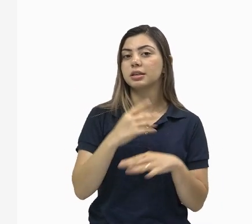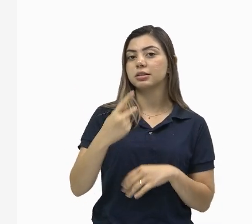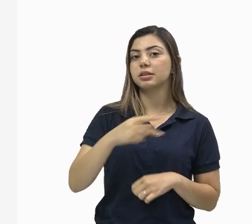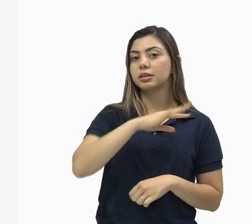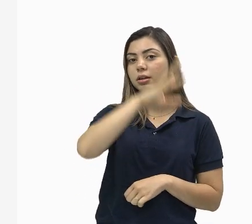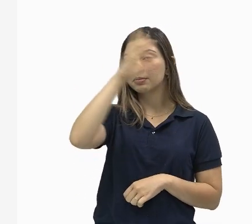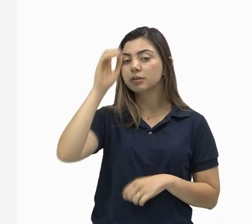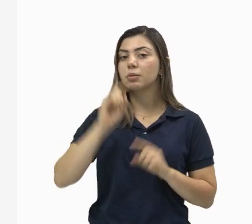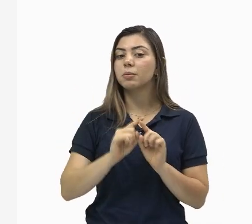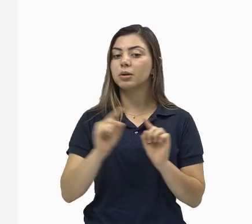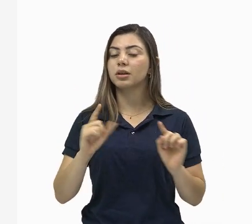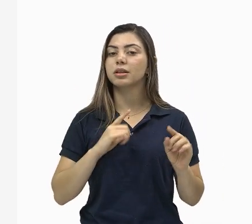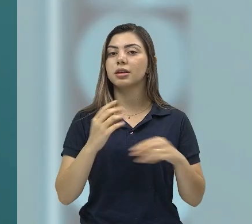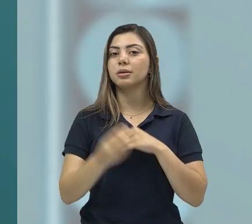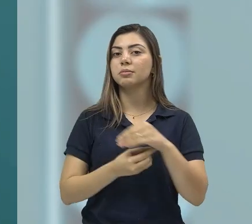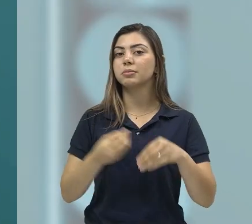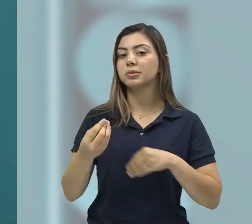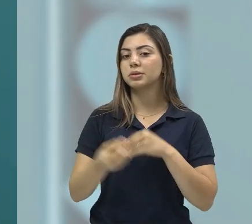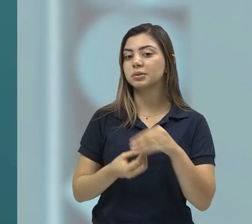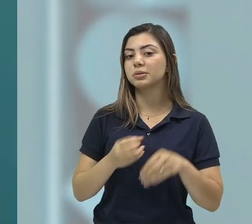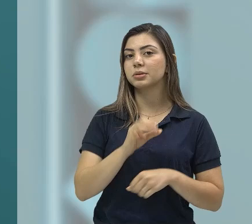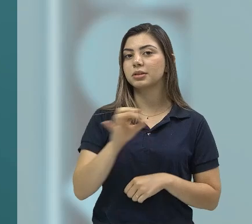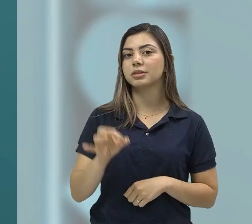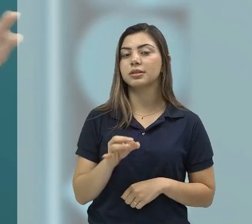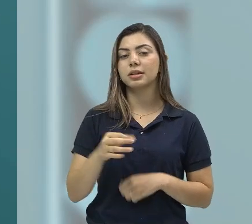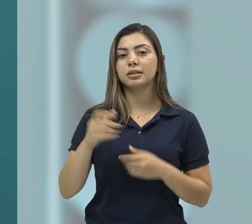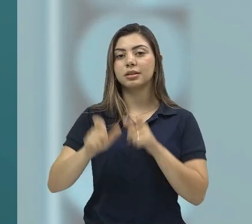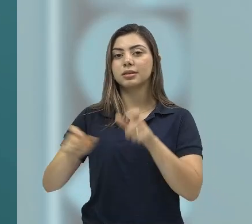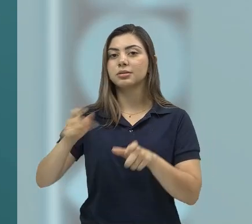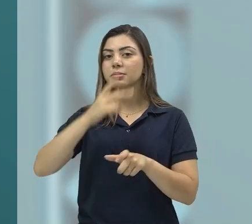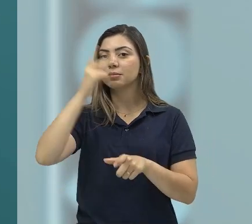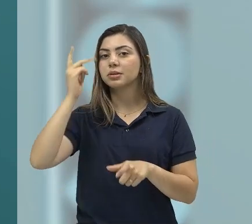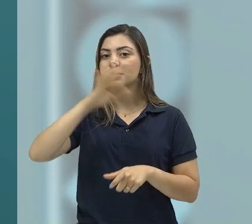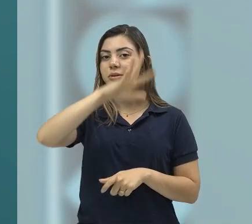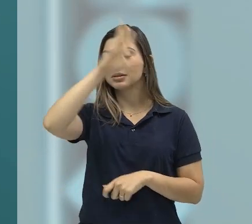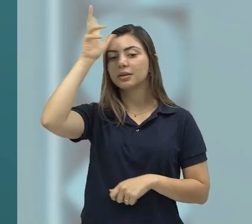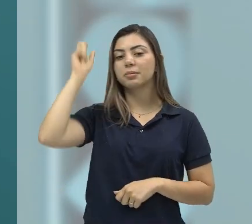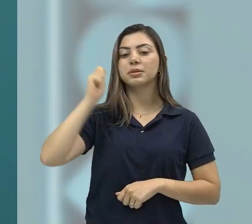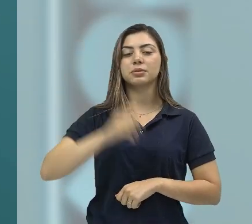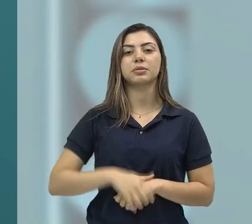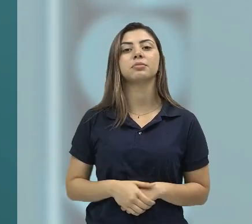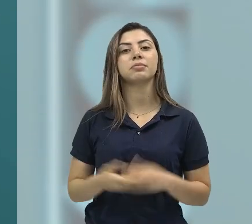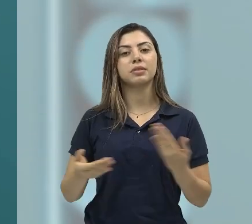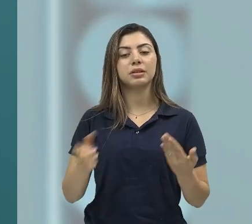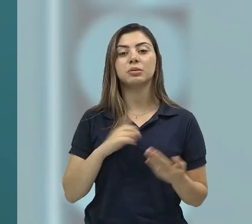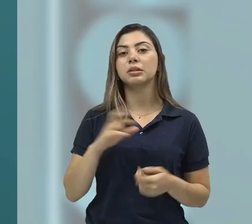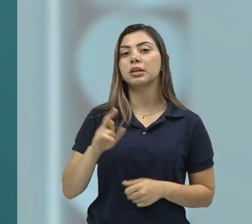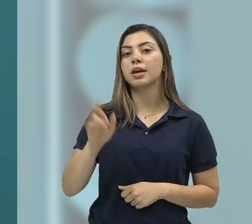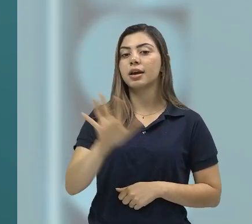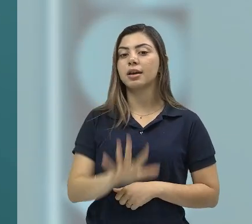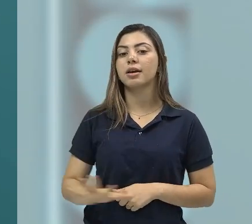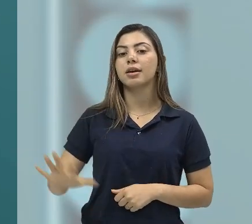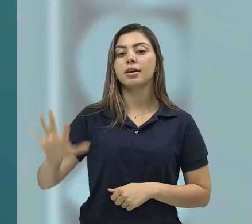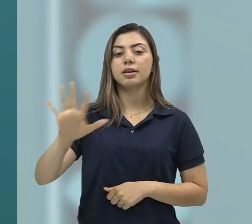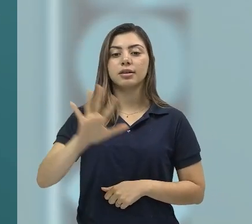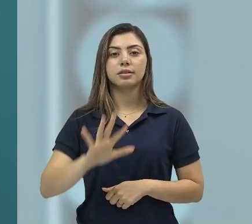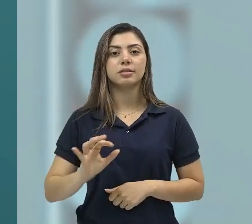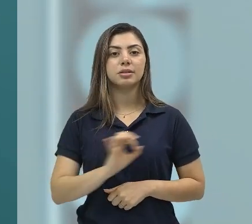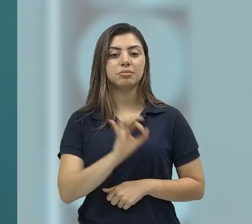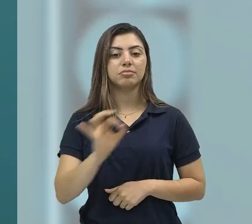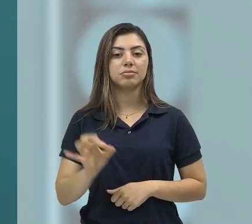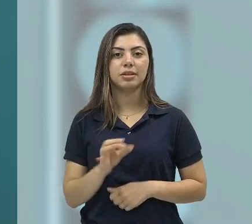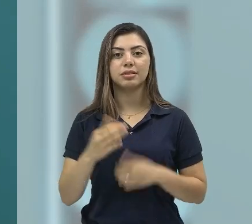haver uma mistura dos amazonenses, dos manauaras, com outras regiões, né, principalmente porque